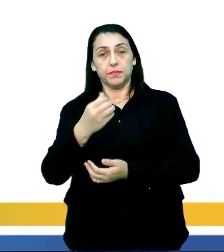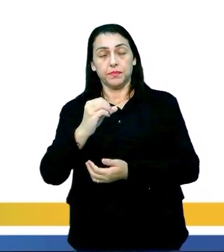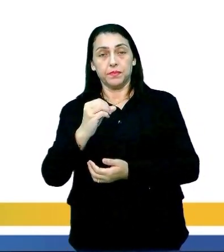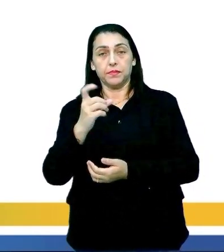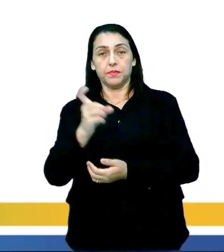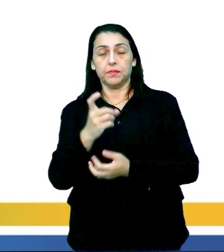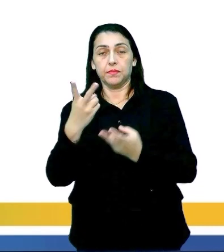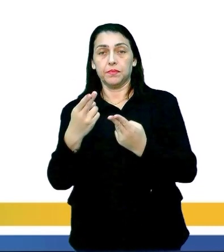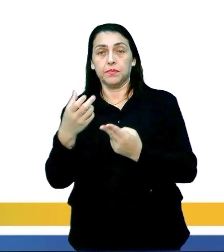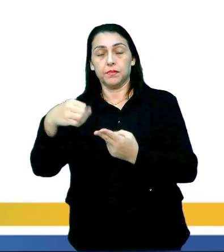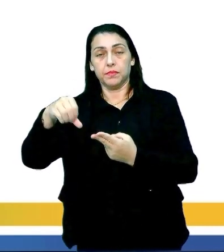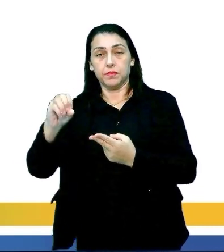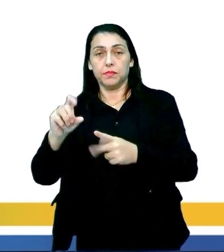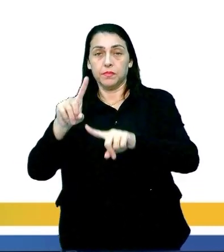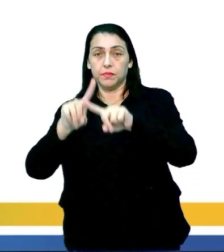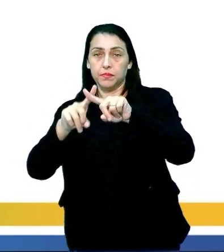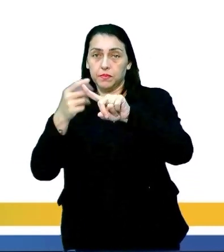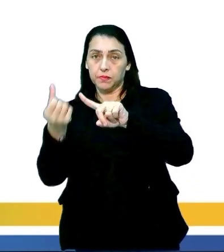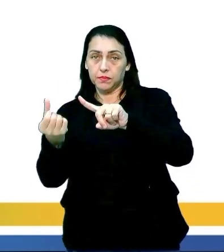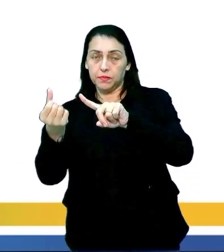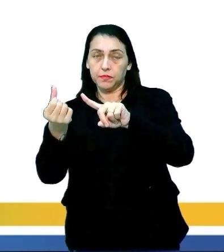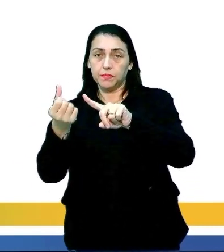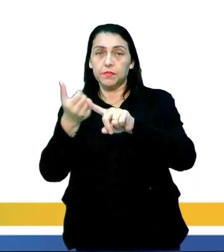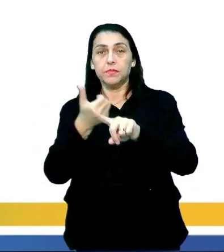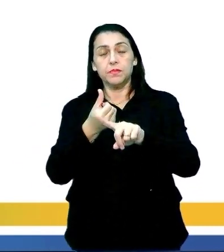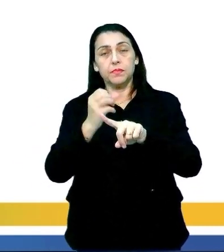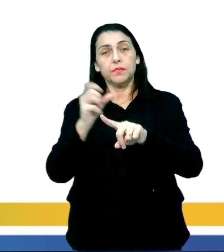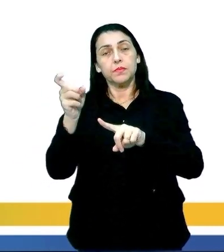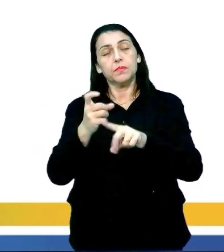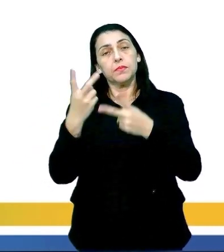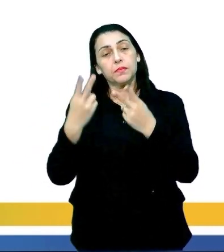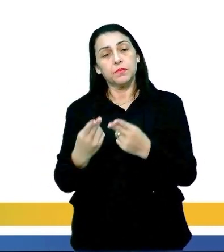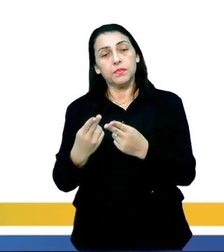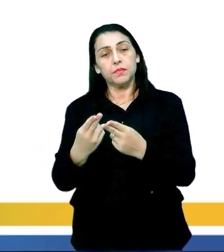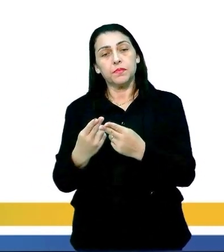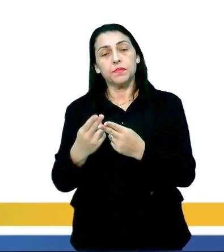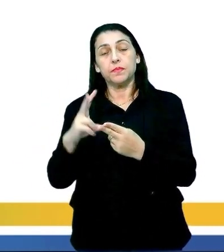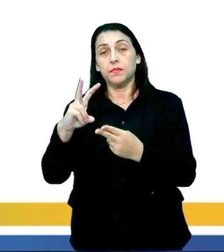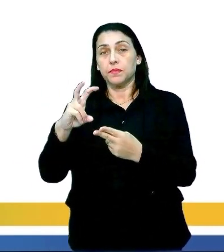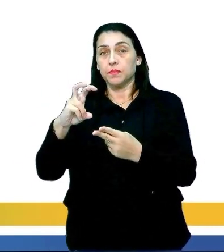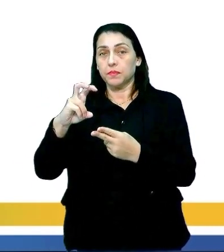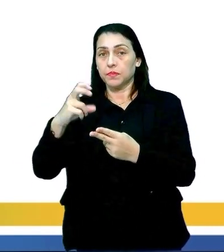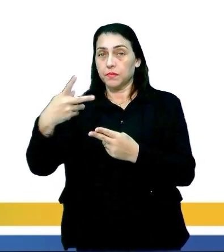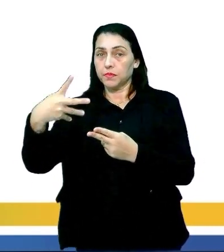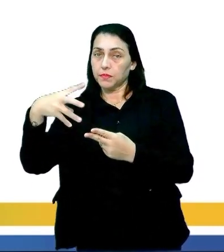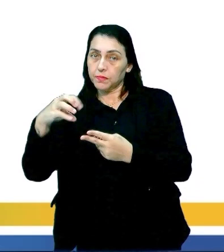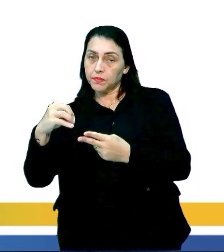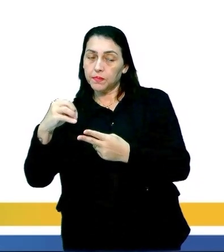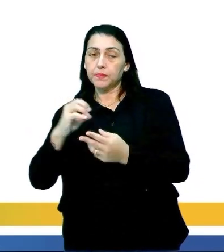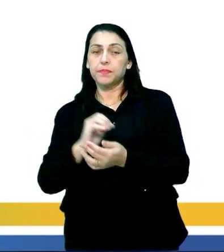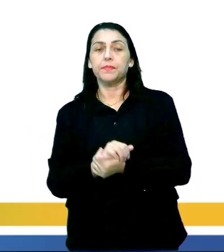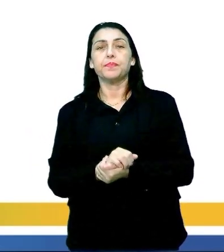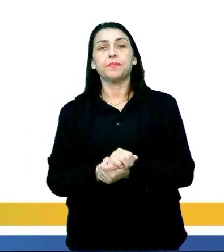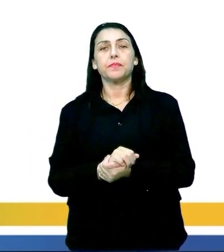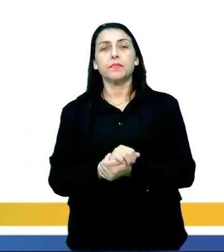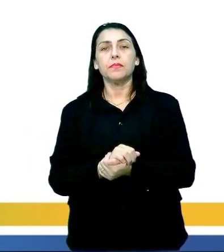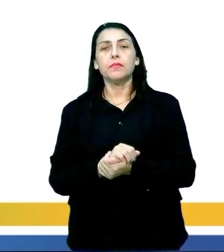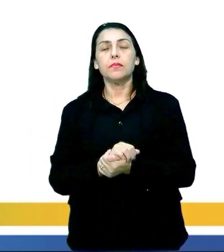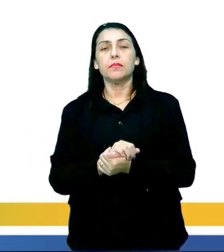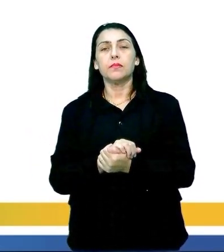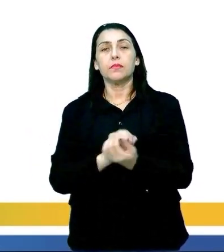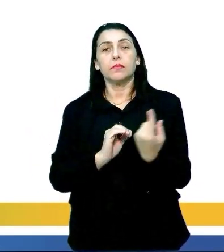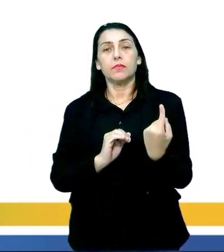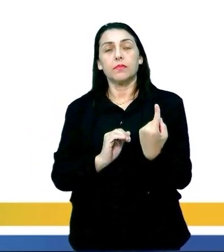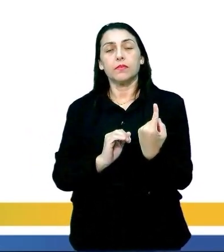60x é igual a 90 vezes 6. 60x é igual a 540. Isolamos a